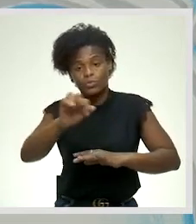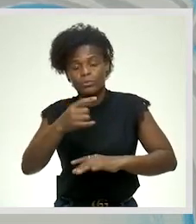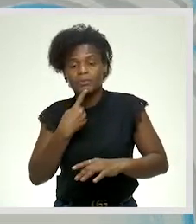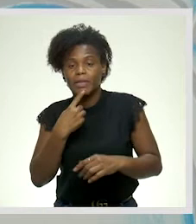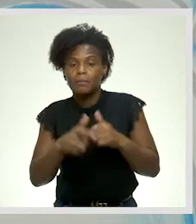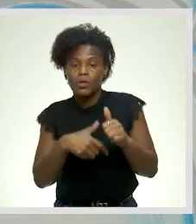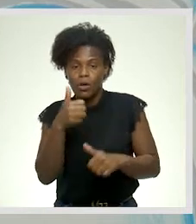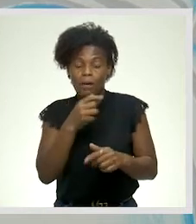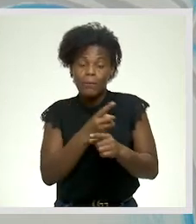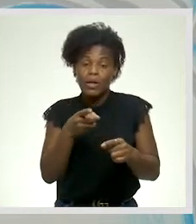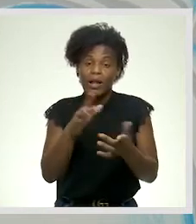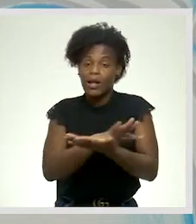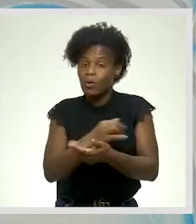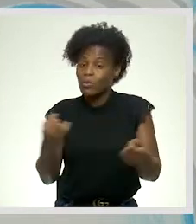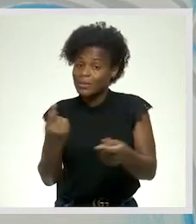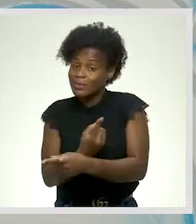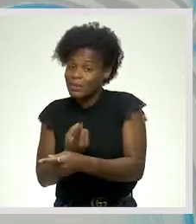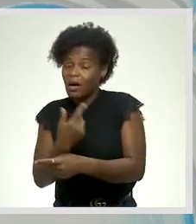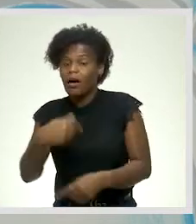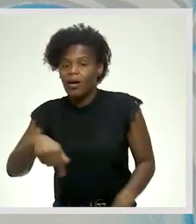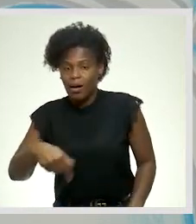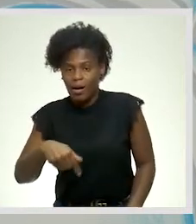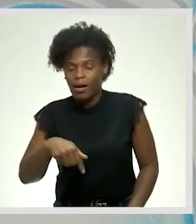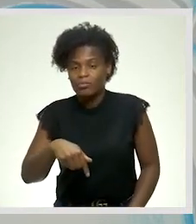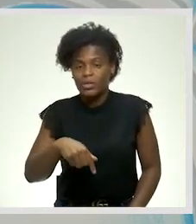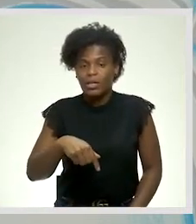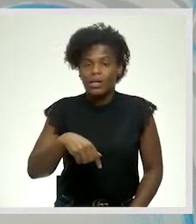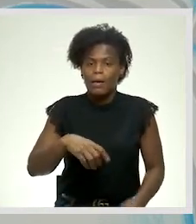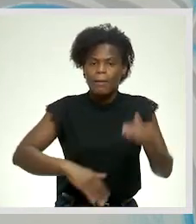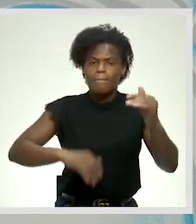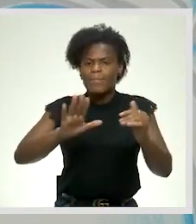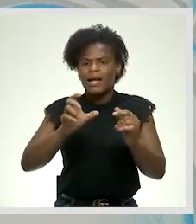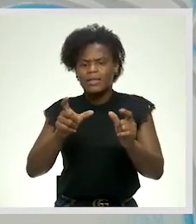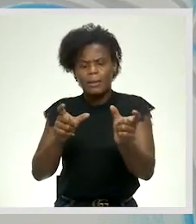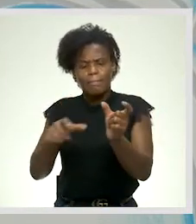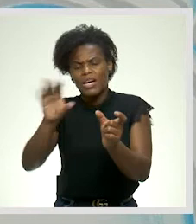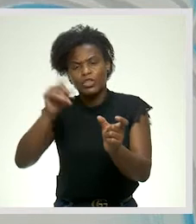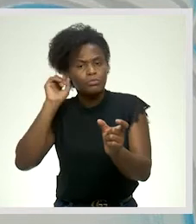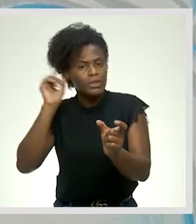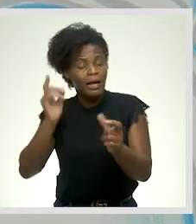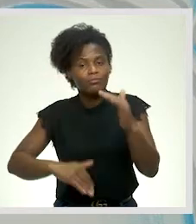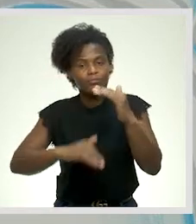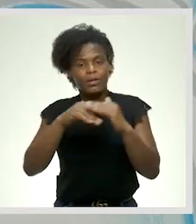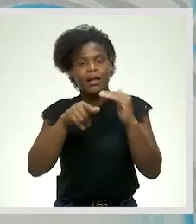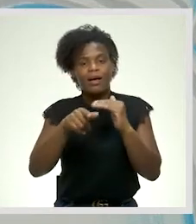Aqui a notícia, ela apresenta o clímax, a parte mais importante de uma informação em